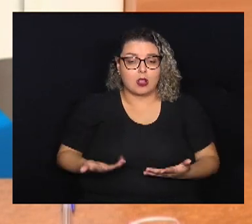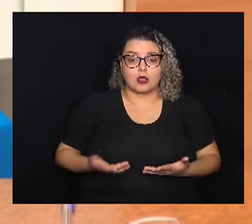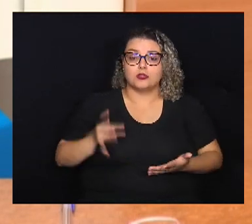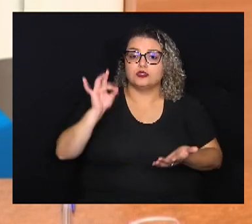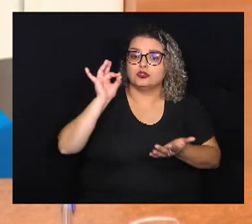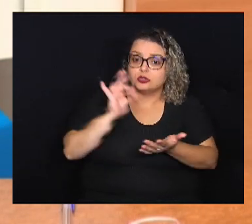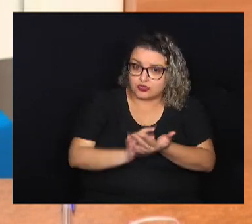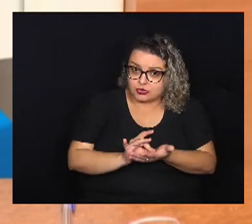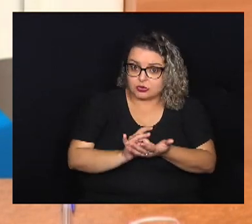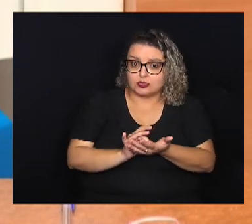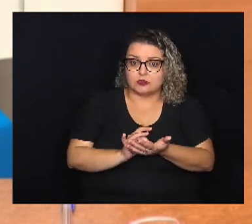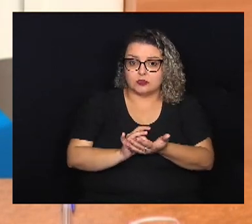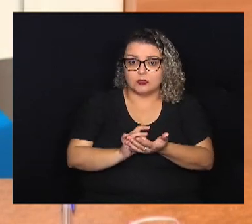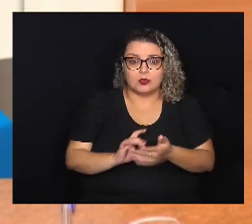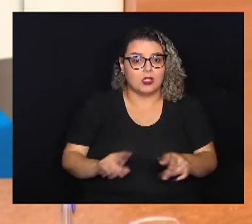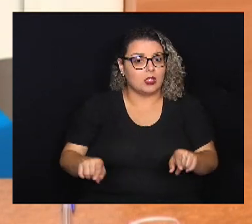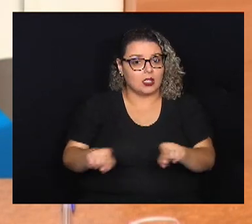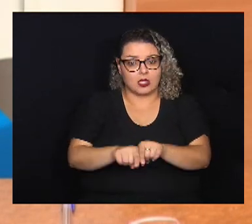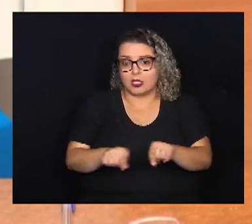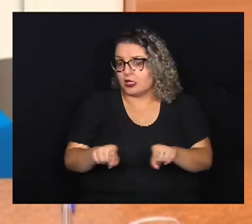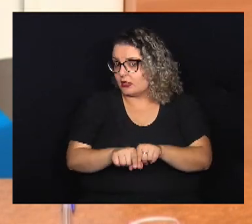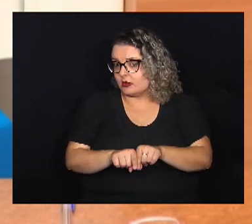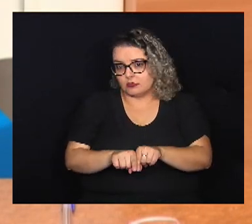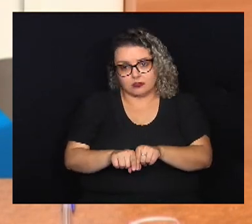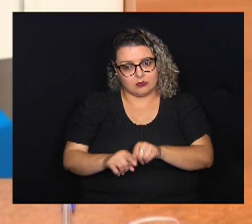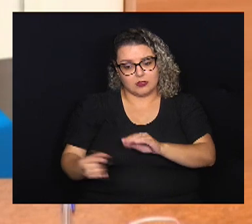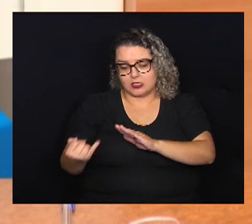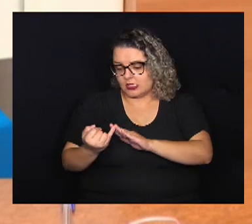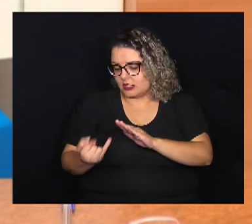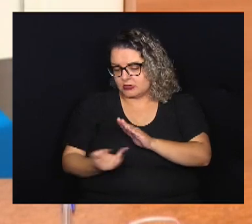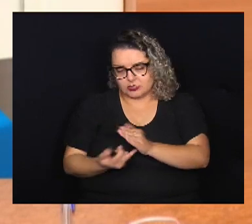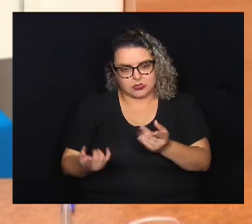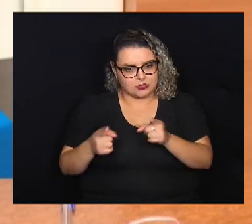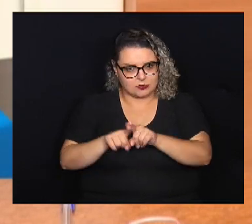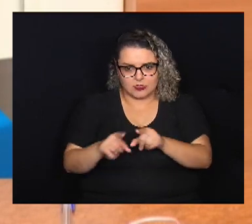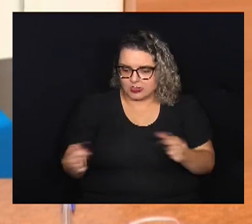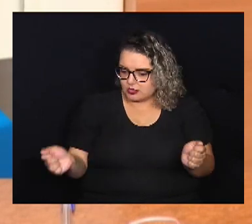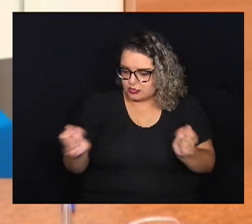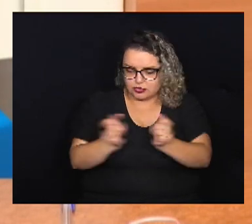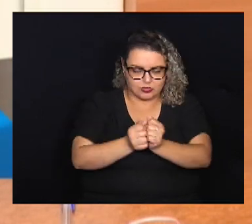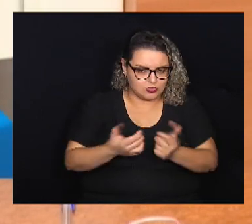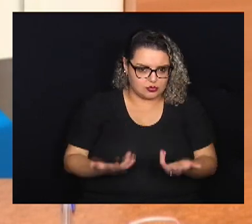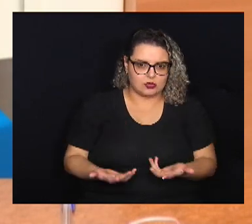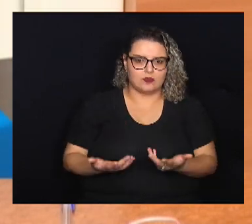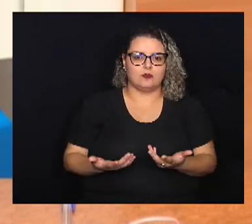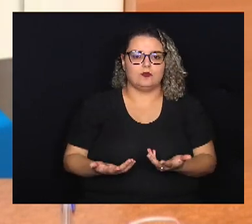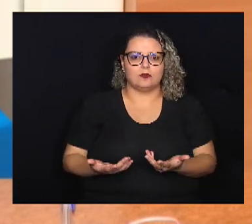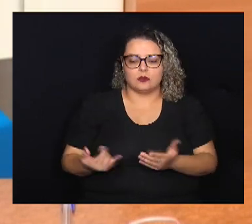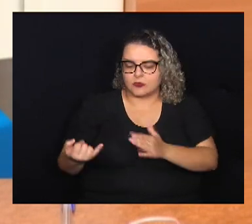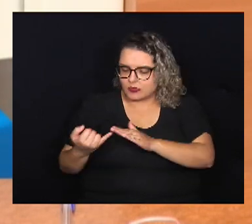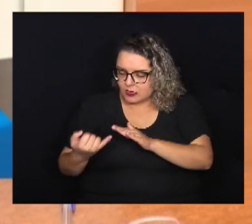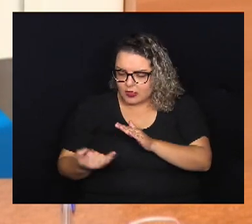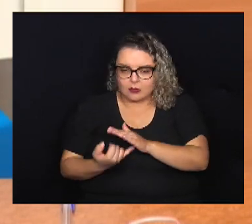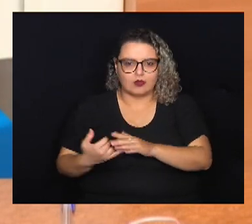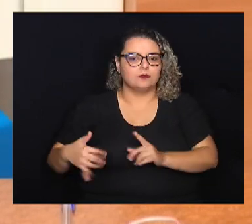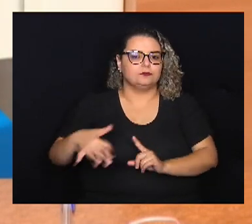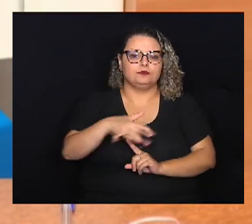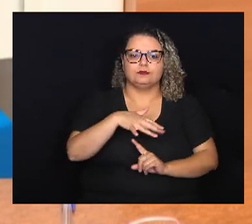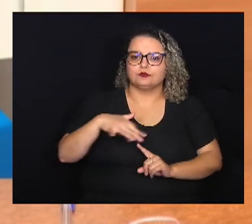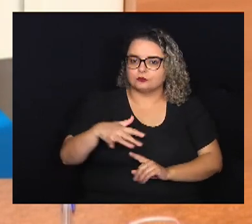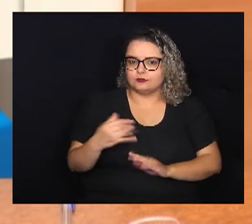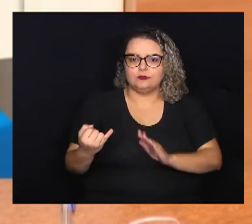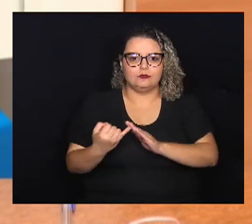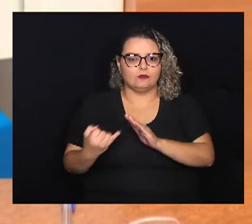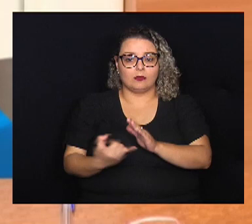para dentro também das entidades parceiras também das entidades ambientais entidades